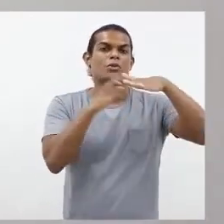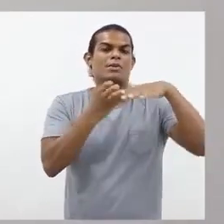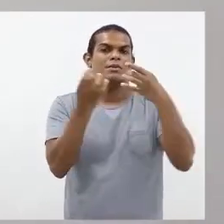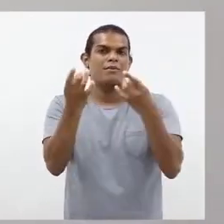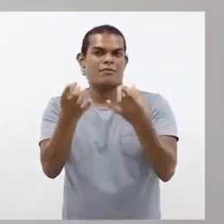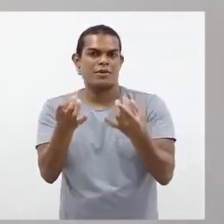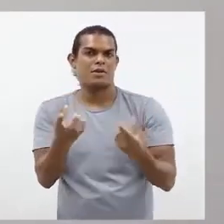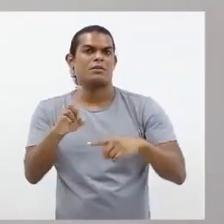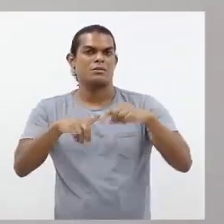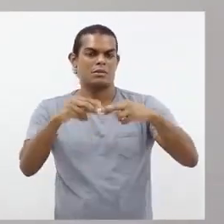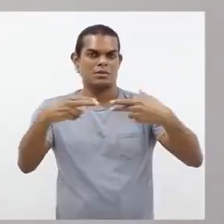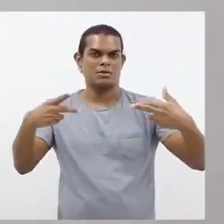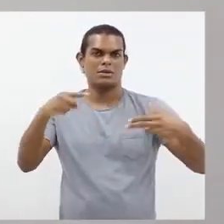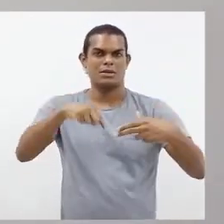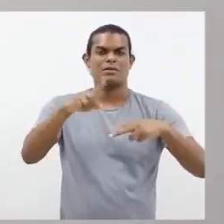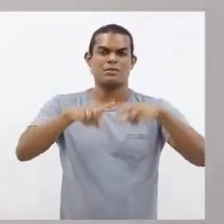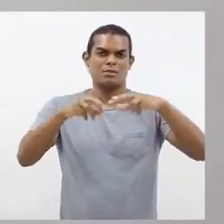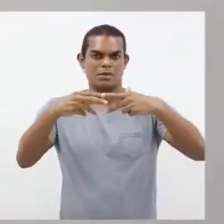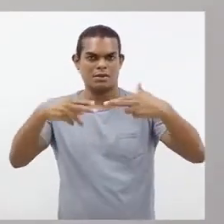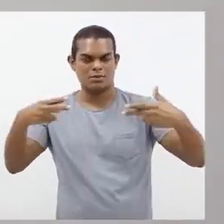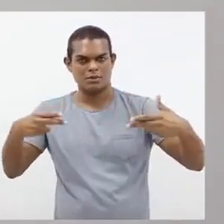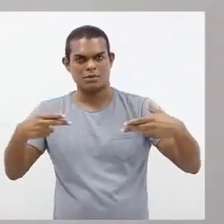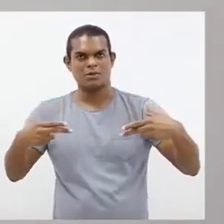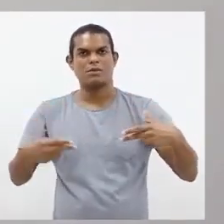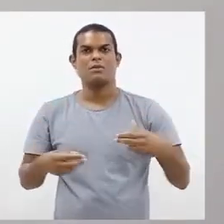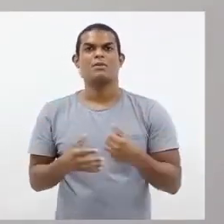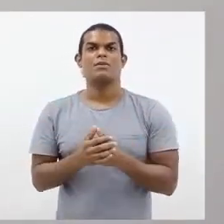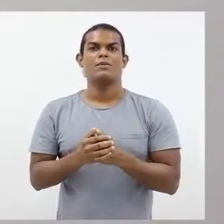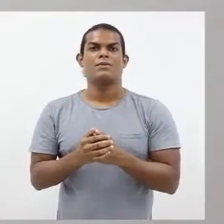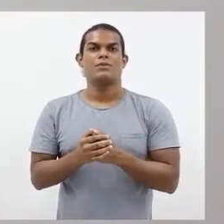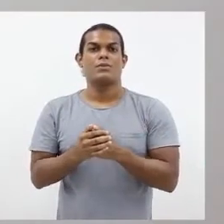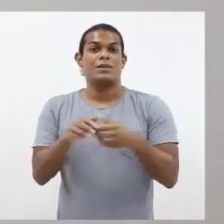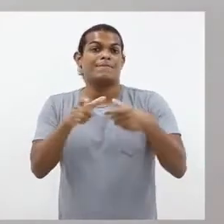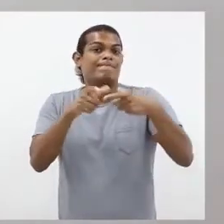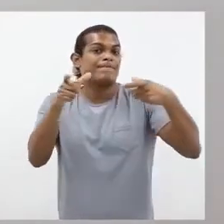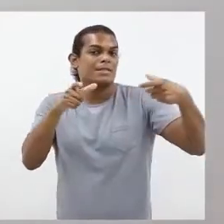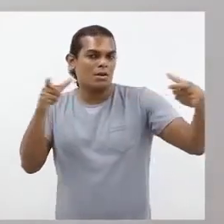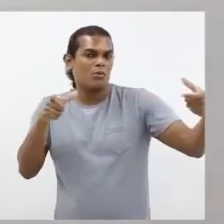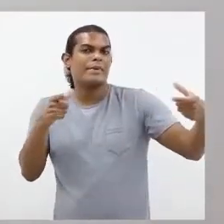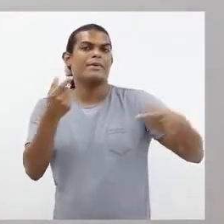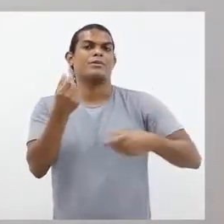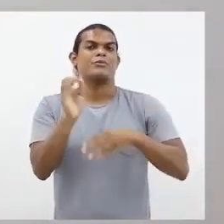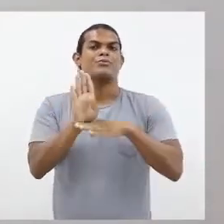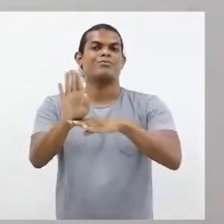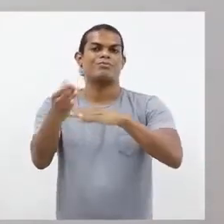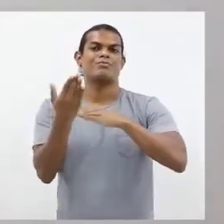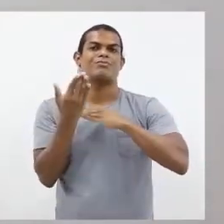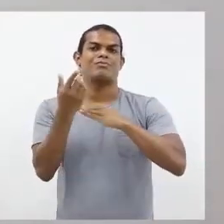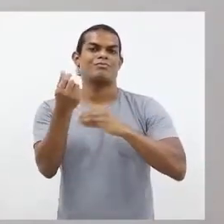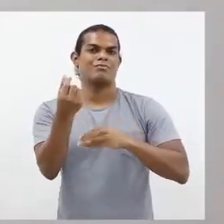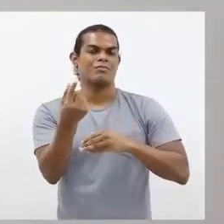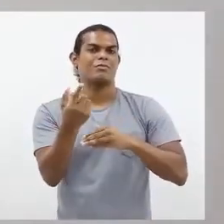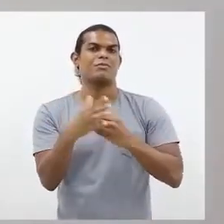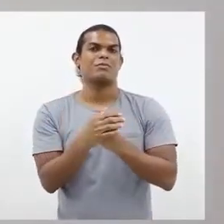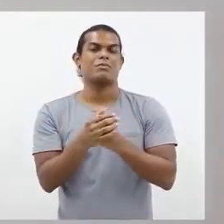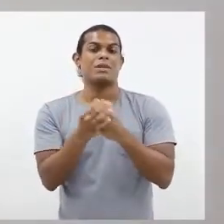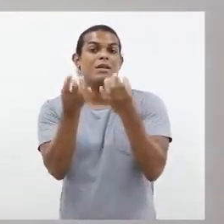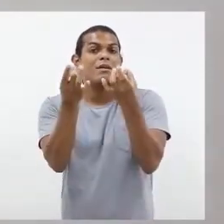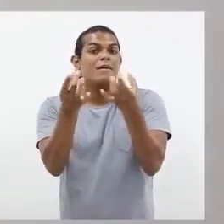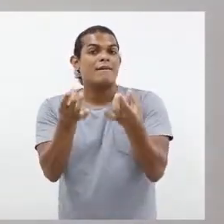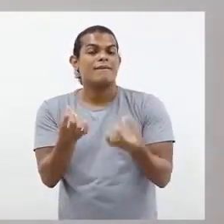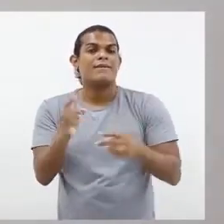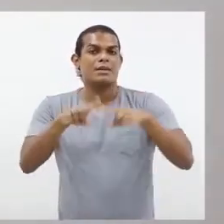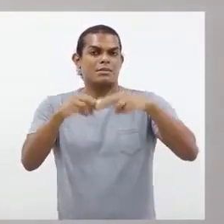mercadoria, essas mercadorias, em geral, elas aumentam o nosso benefício econômico. Pela venda de mercadoria, a